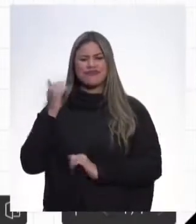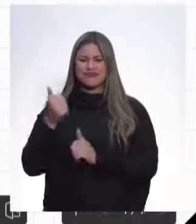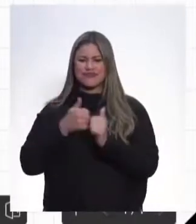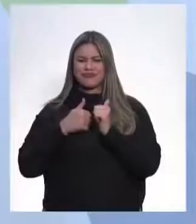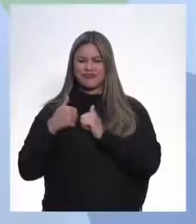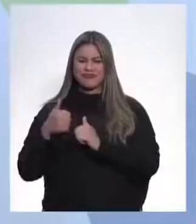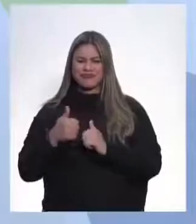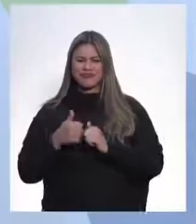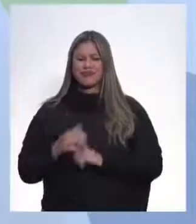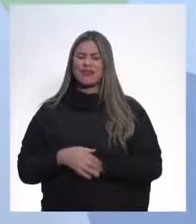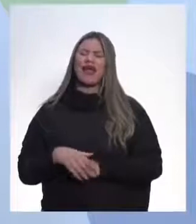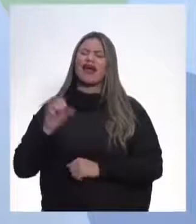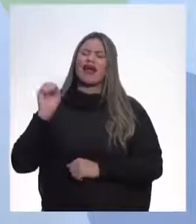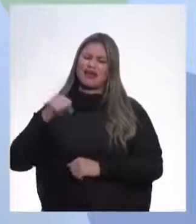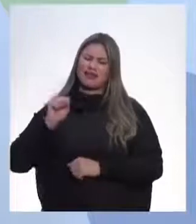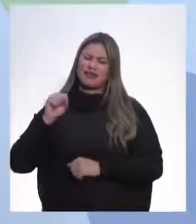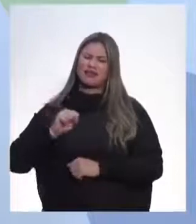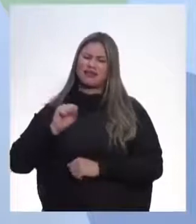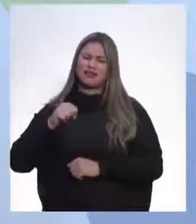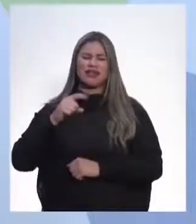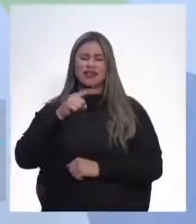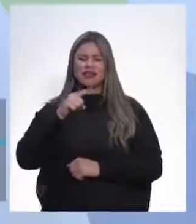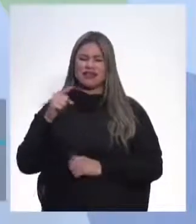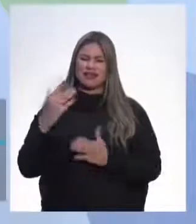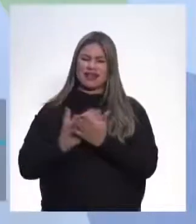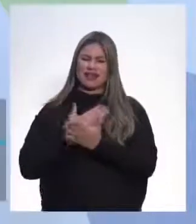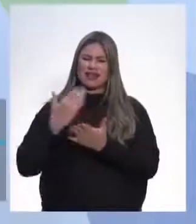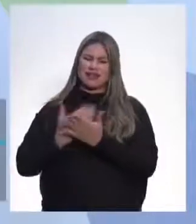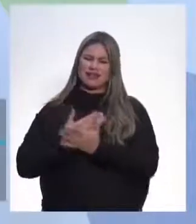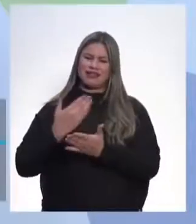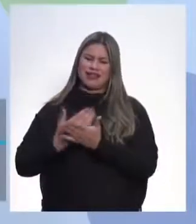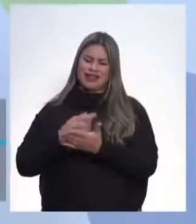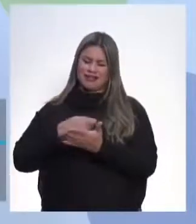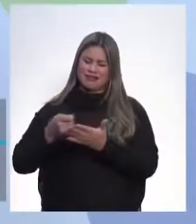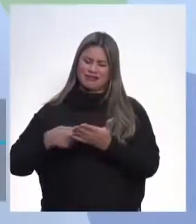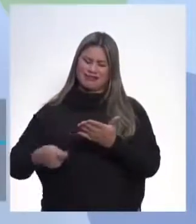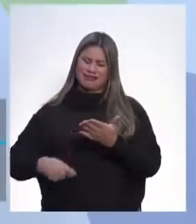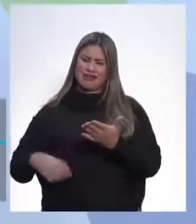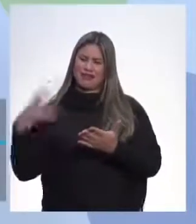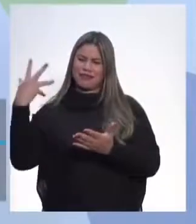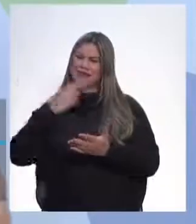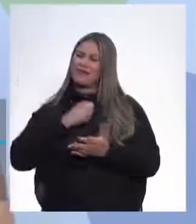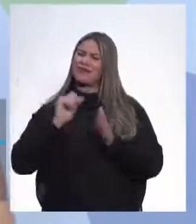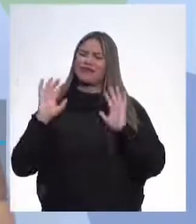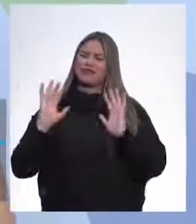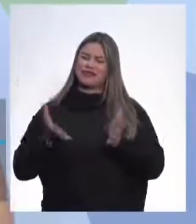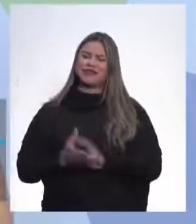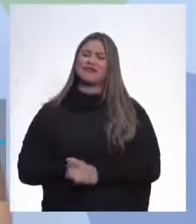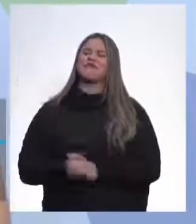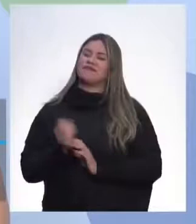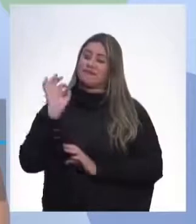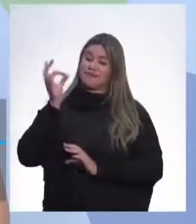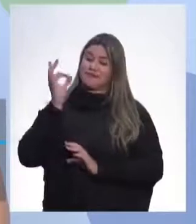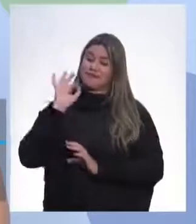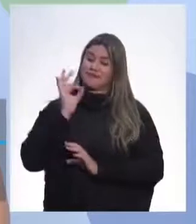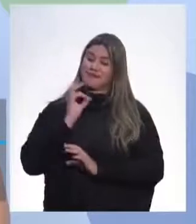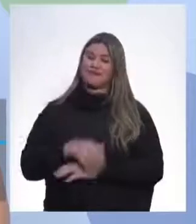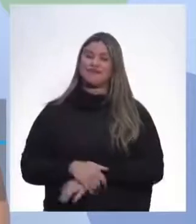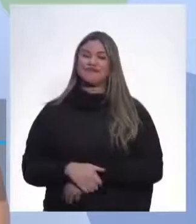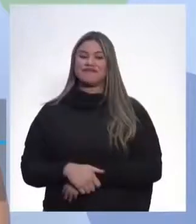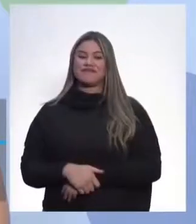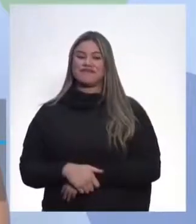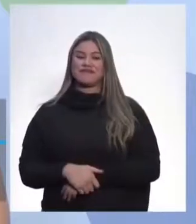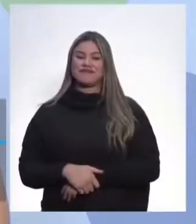Ah, sim, os alunos já devem ter isso aí do caderno de ontem já feito. Exato, bonitinho. Exatamente.